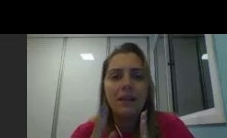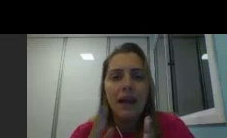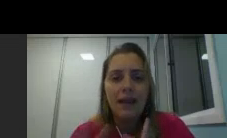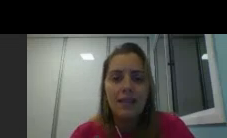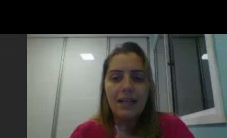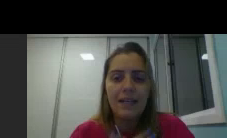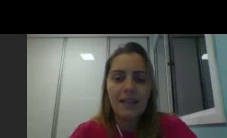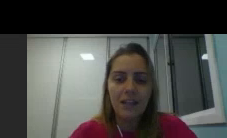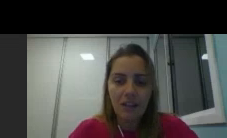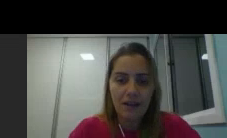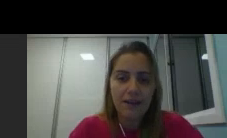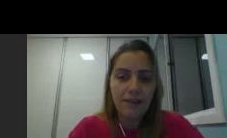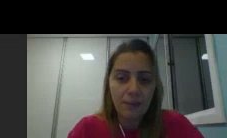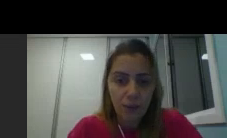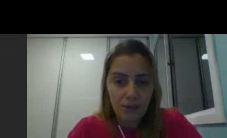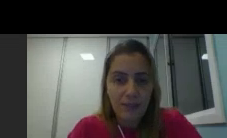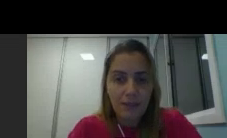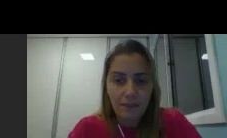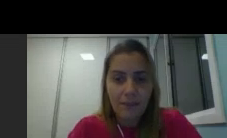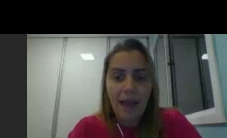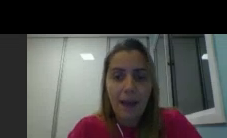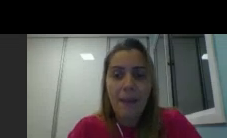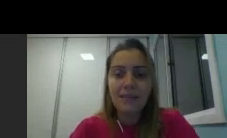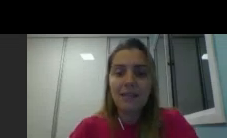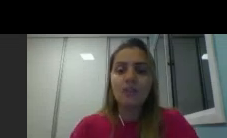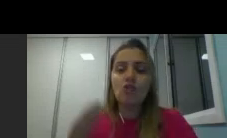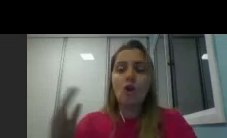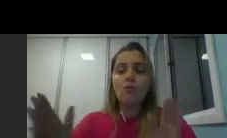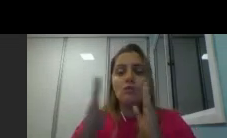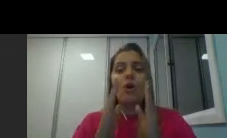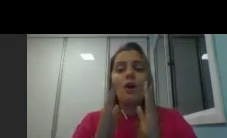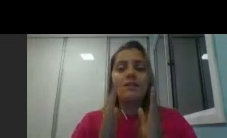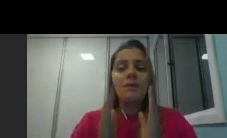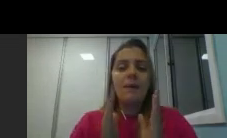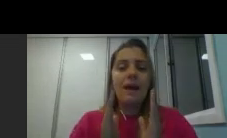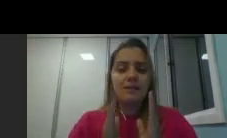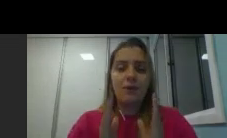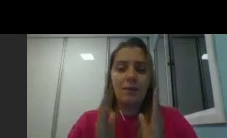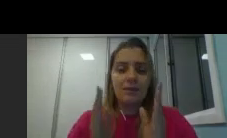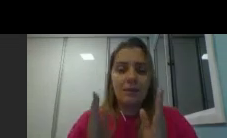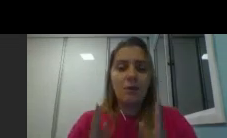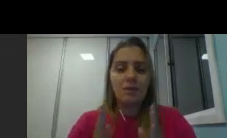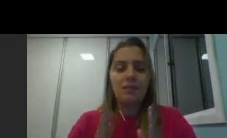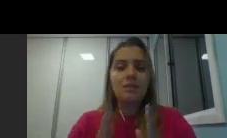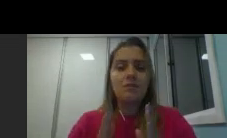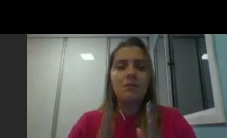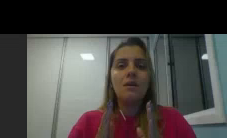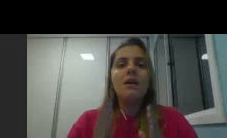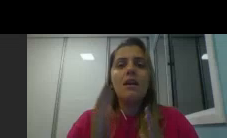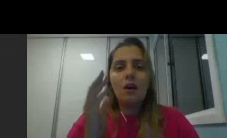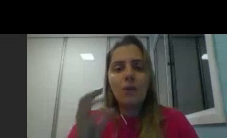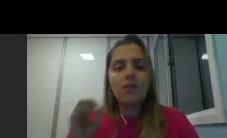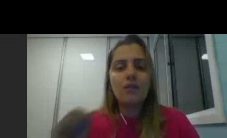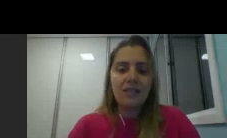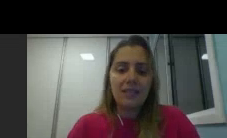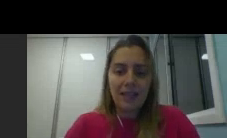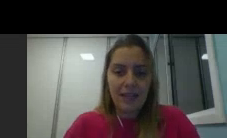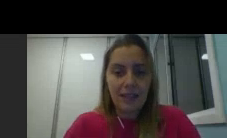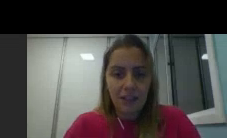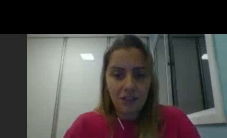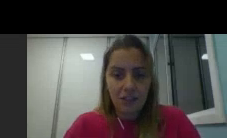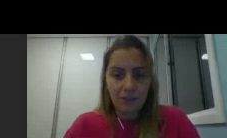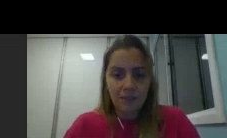assim, essa característica ela vai ser produzida, tá? Basta que só um dos dois me passe a informação que eu preciso, eu vou